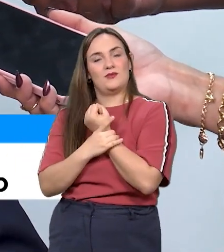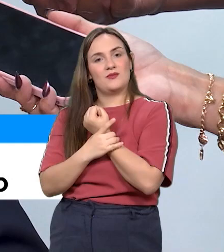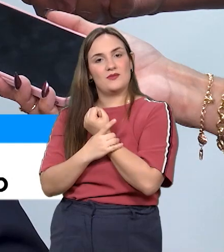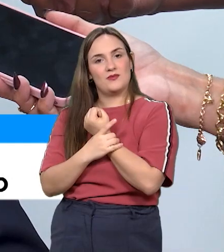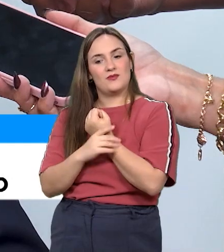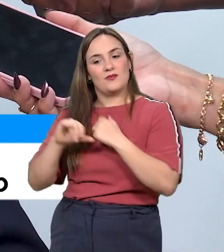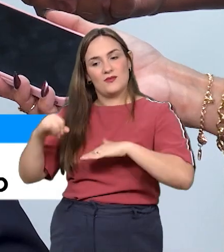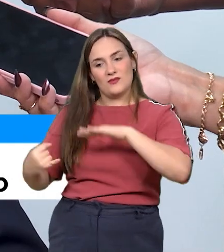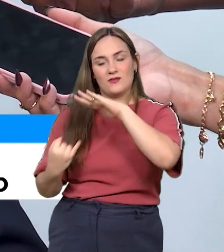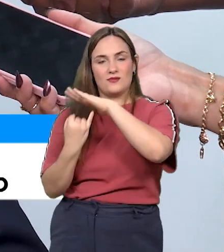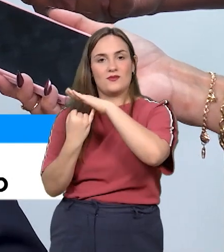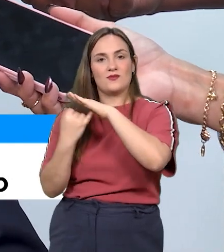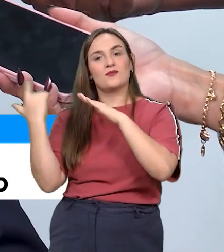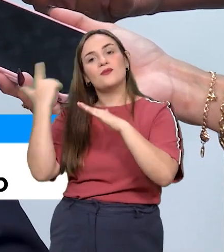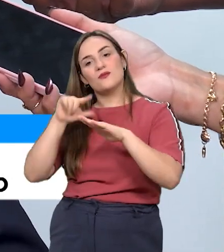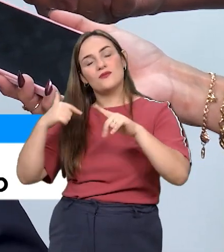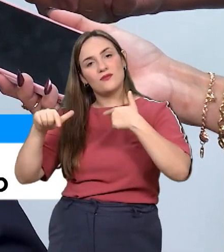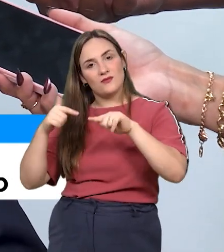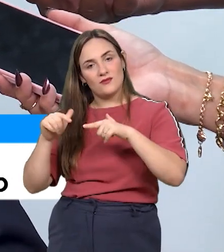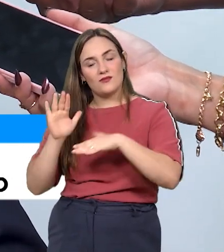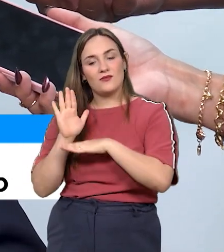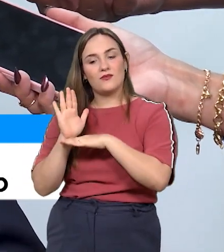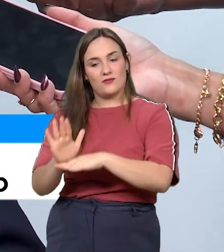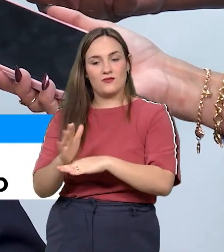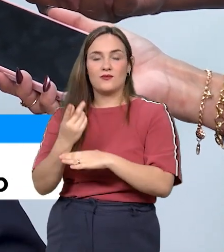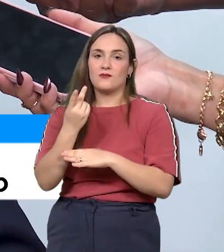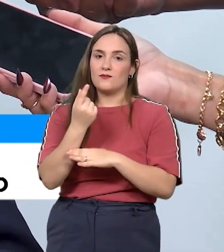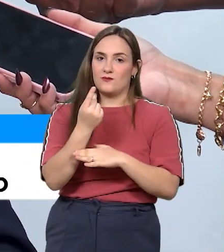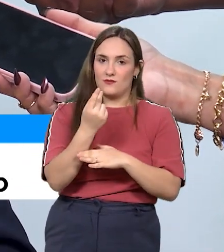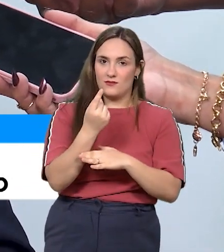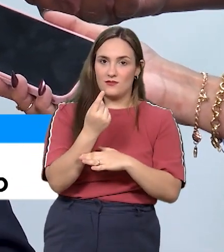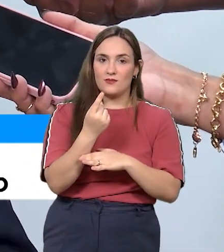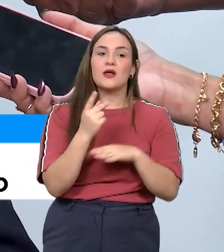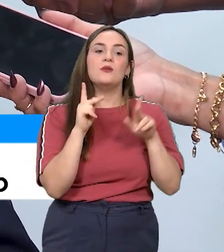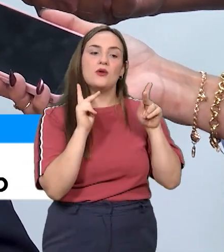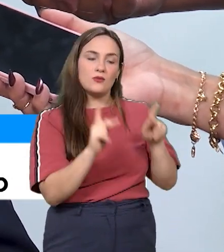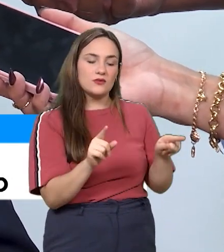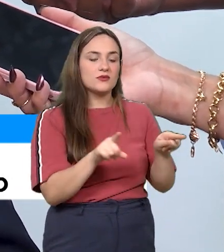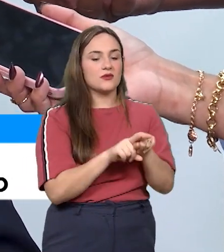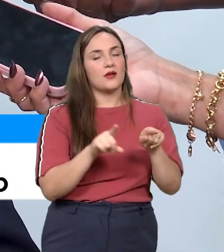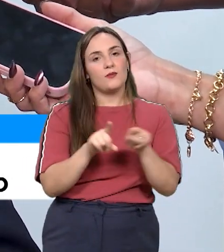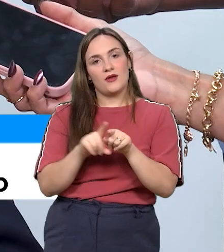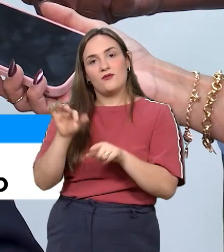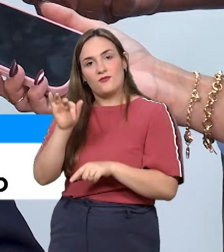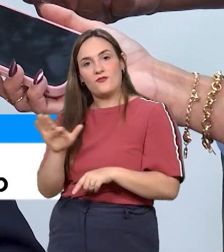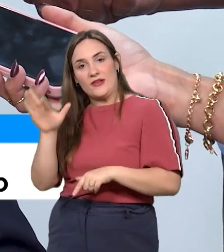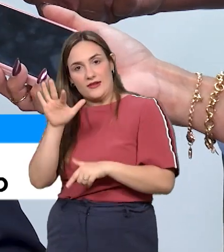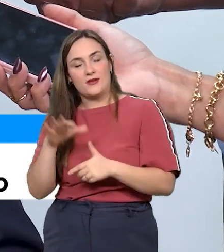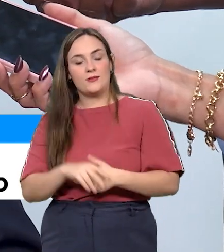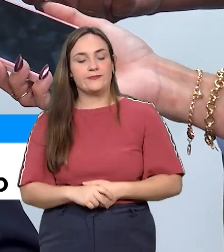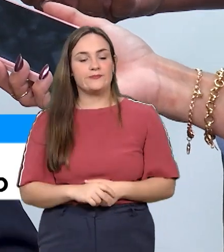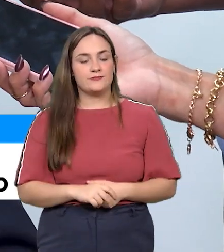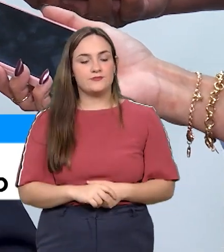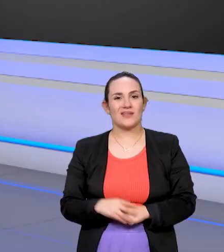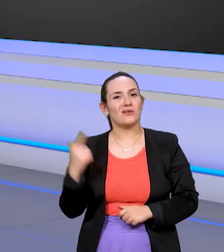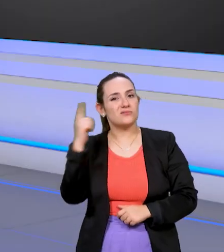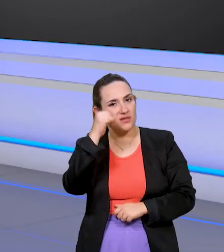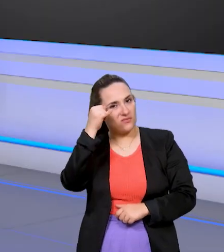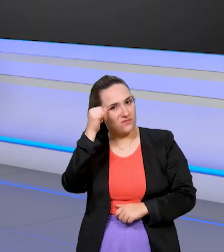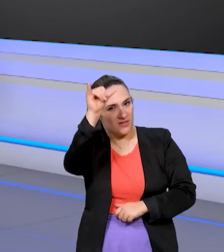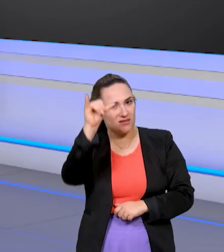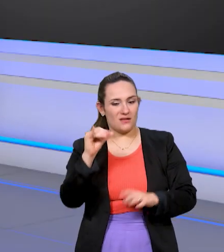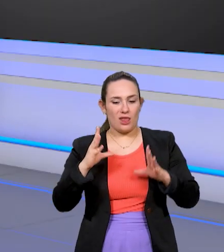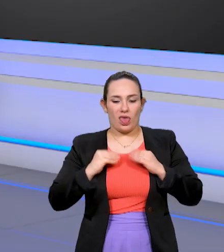as instituições do Estado trabalharem em função de recursos, tanto públicos estaduais quanto públicos federais.